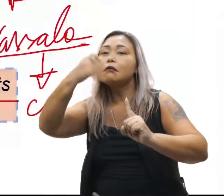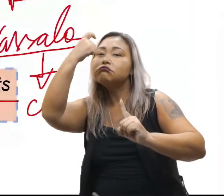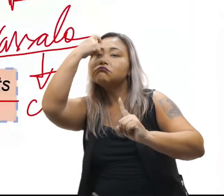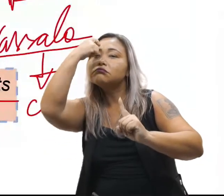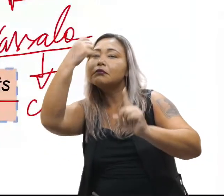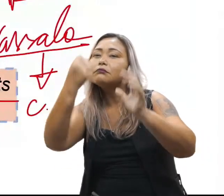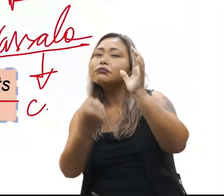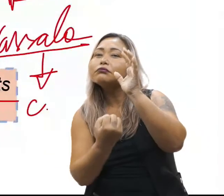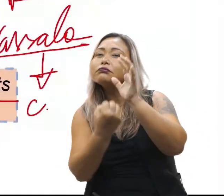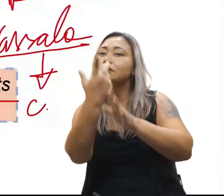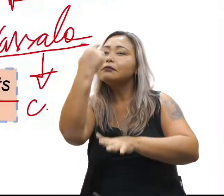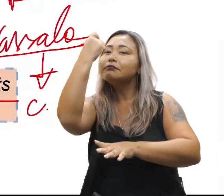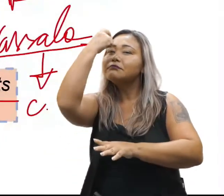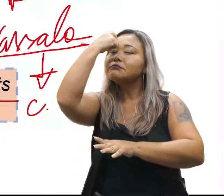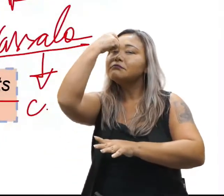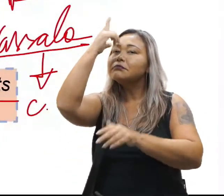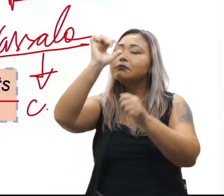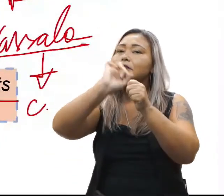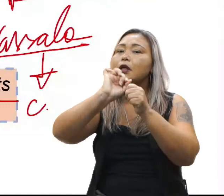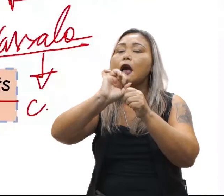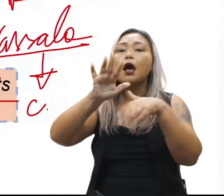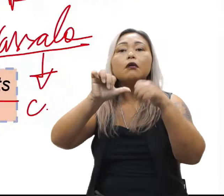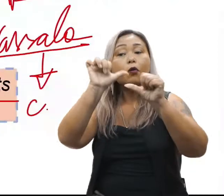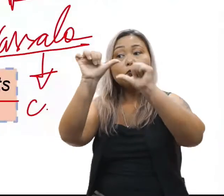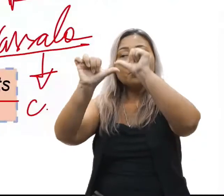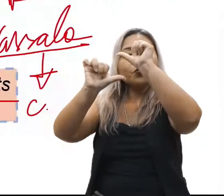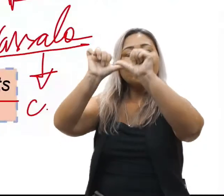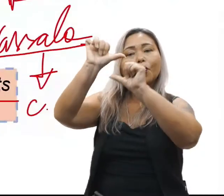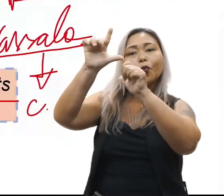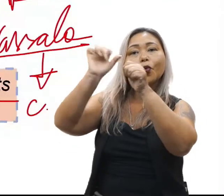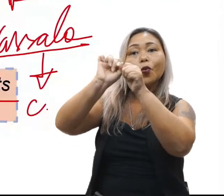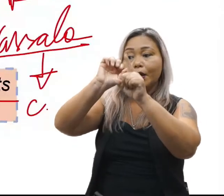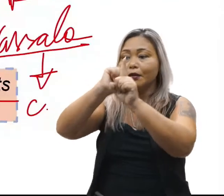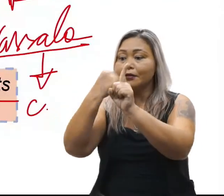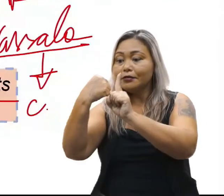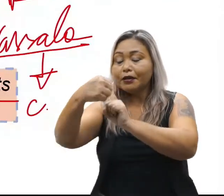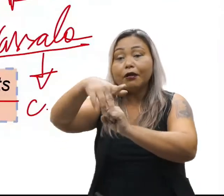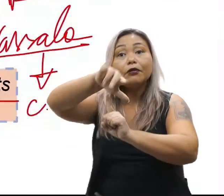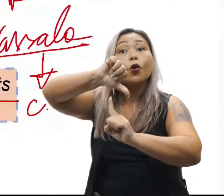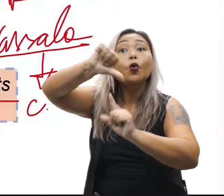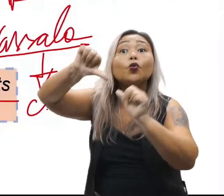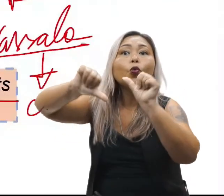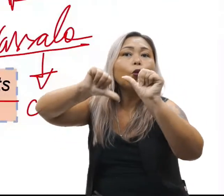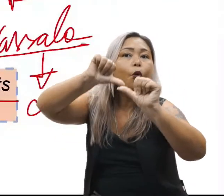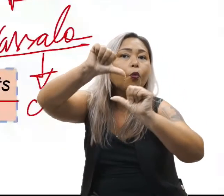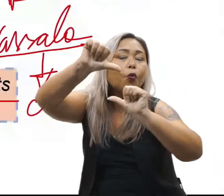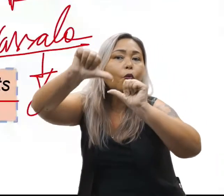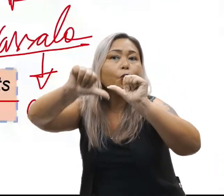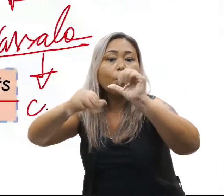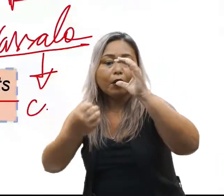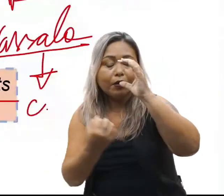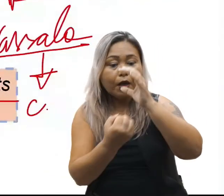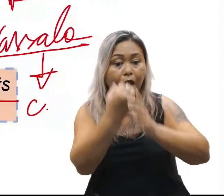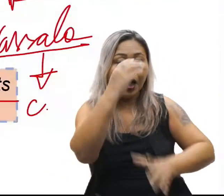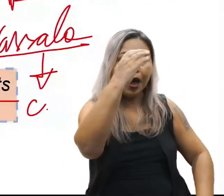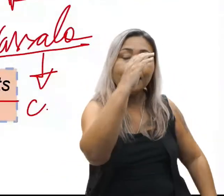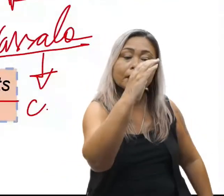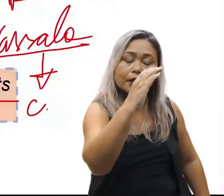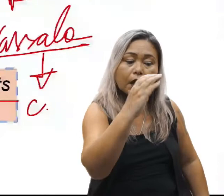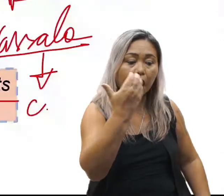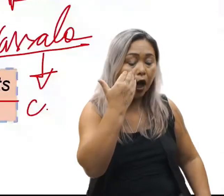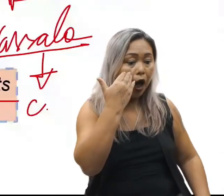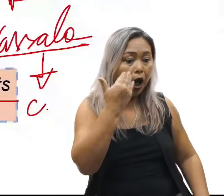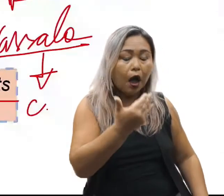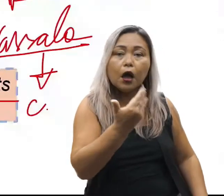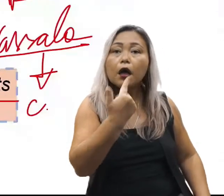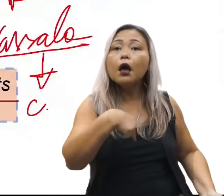né? A gente já começa a ter uma modificação da própria sociedade, né? As descobertas científicas, e aí,